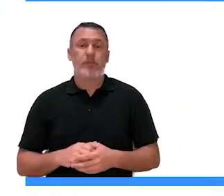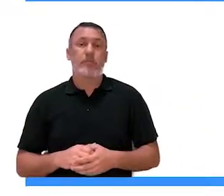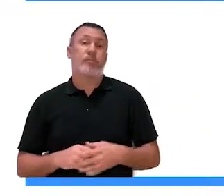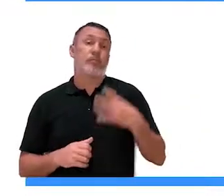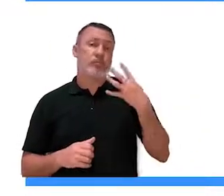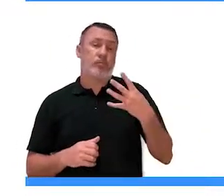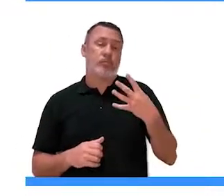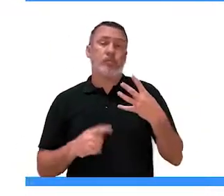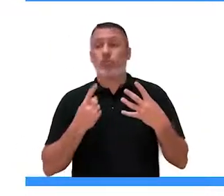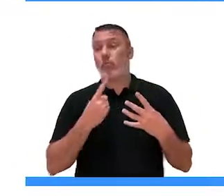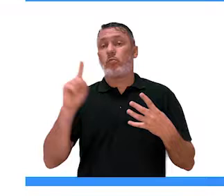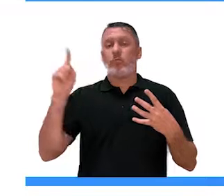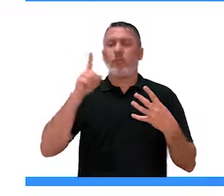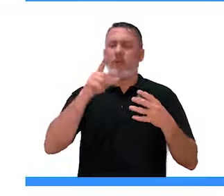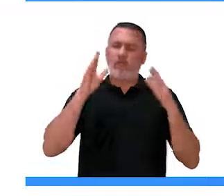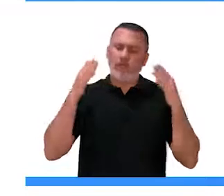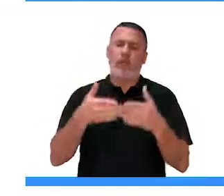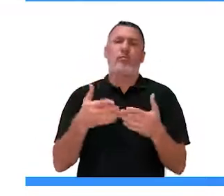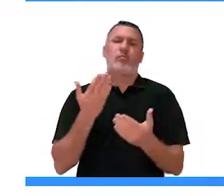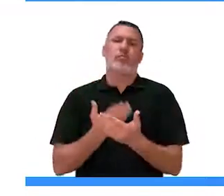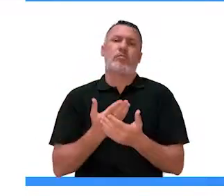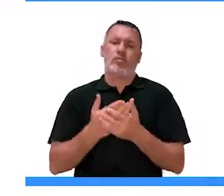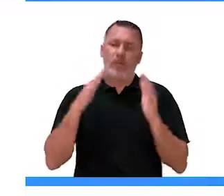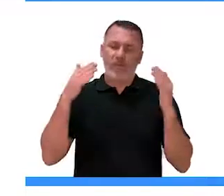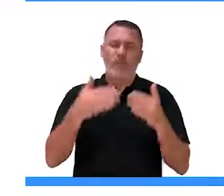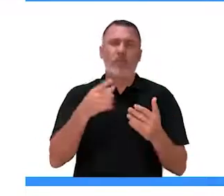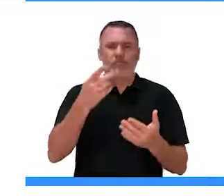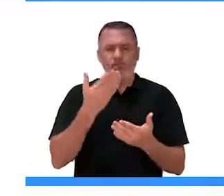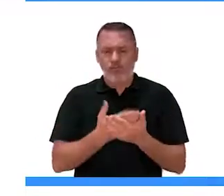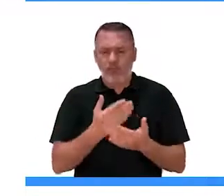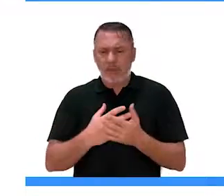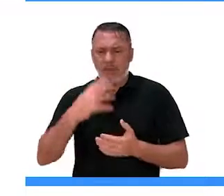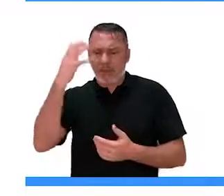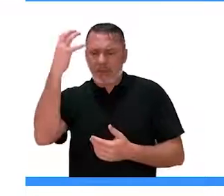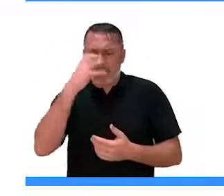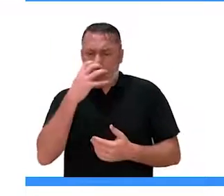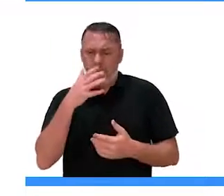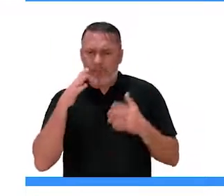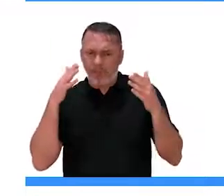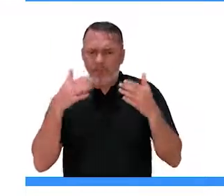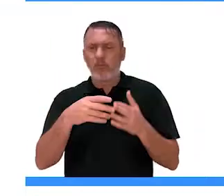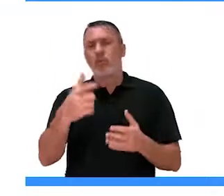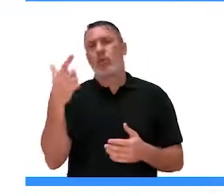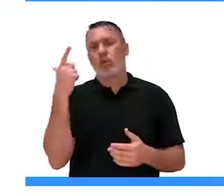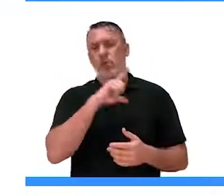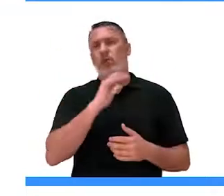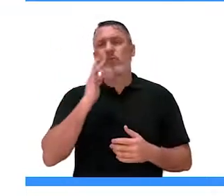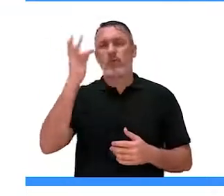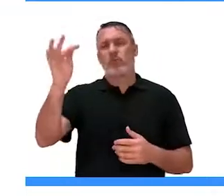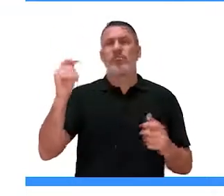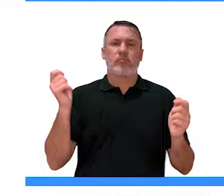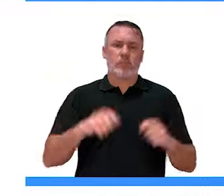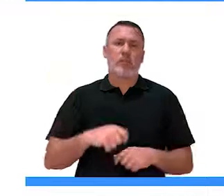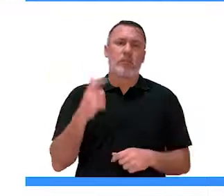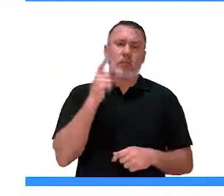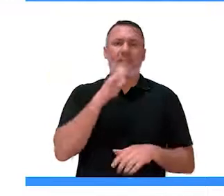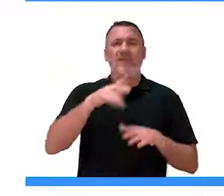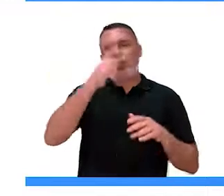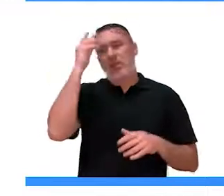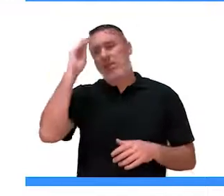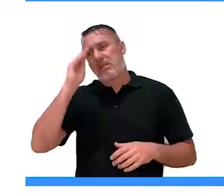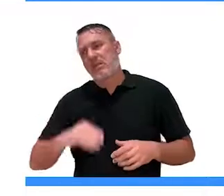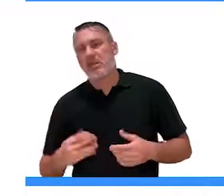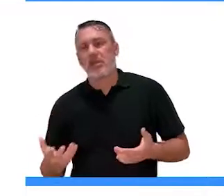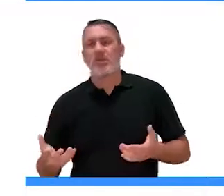corrigir. E, última dica, dedique-se. Uma pessoa dedicada, ela chega longe, né? Às vezes as